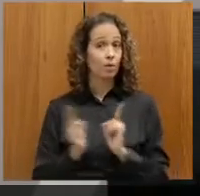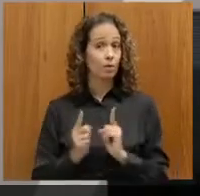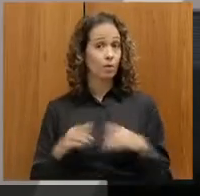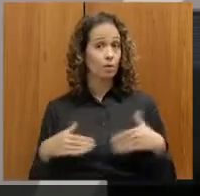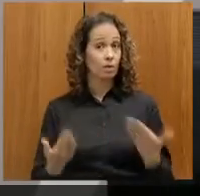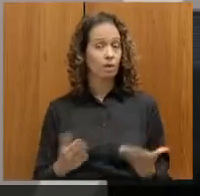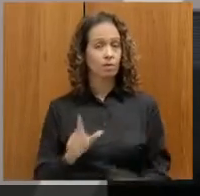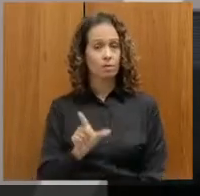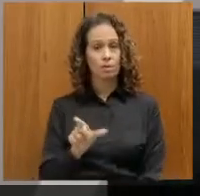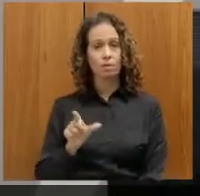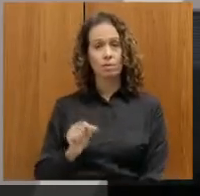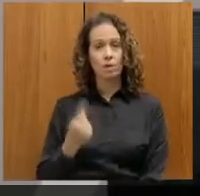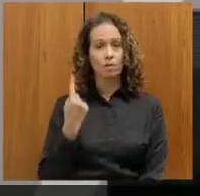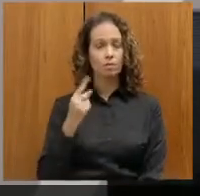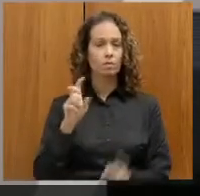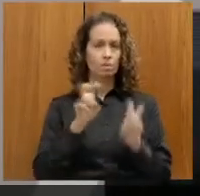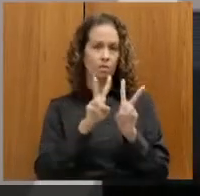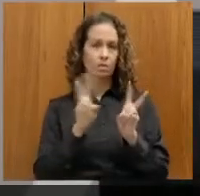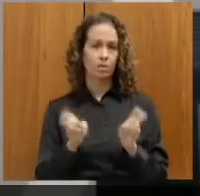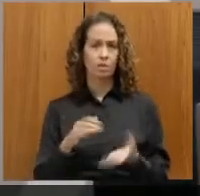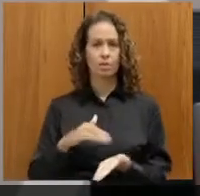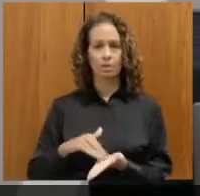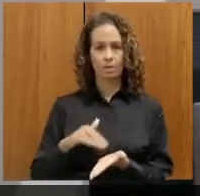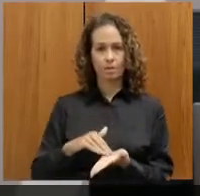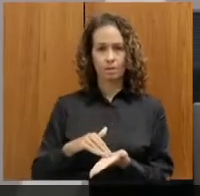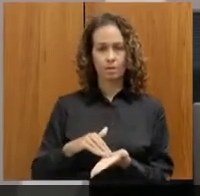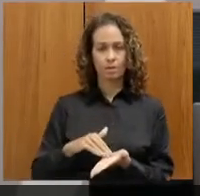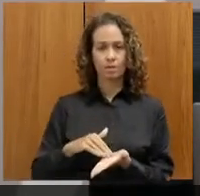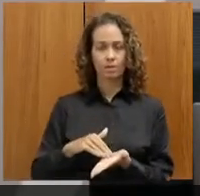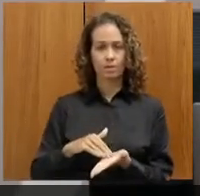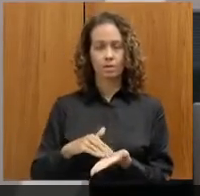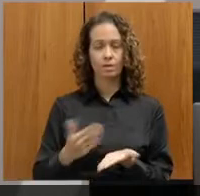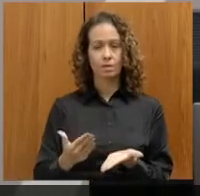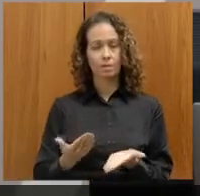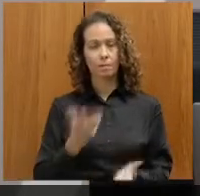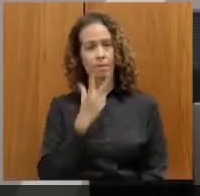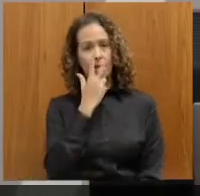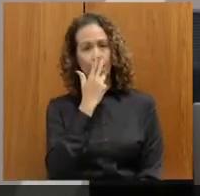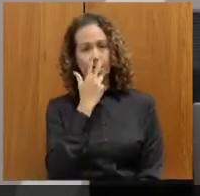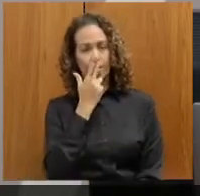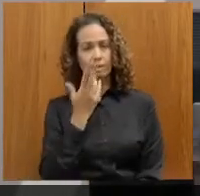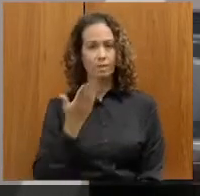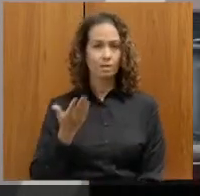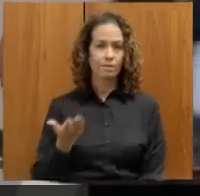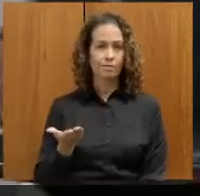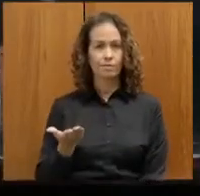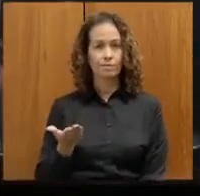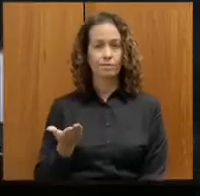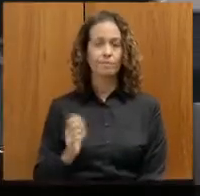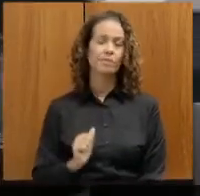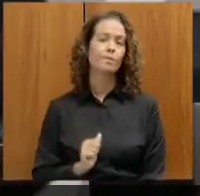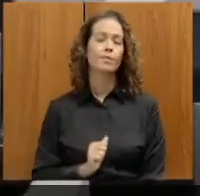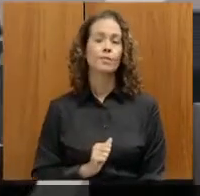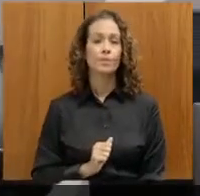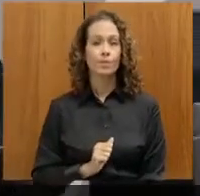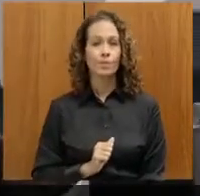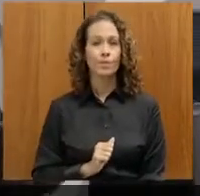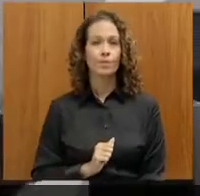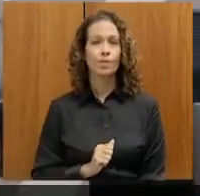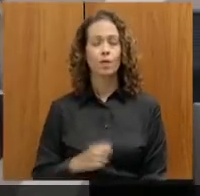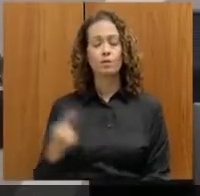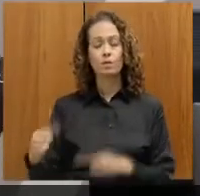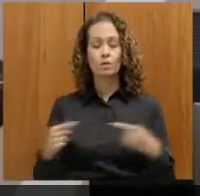escolher um assunto secretário que me parece é pouco